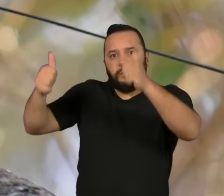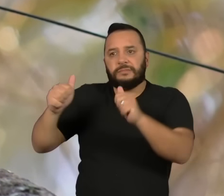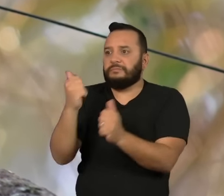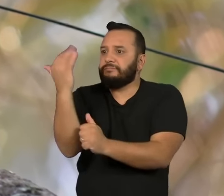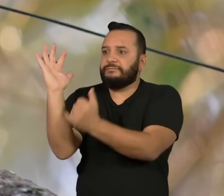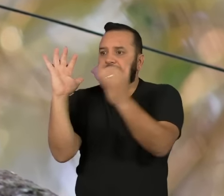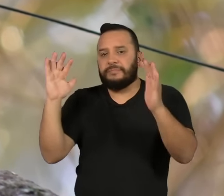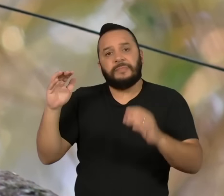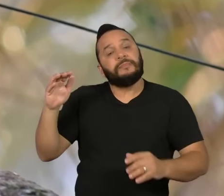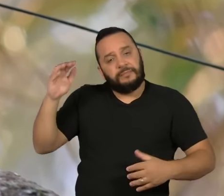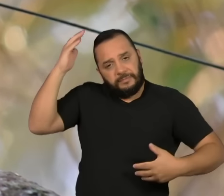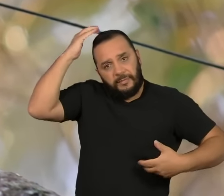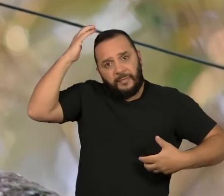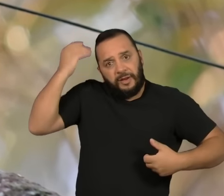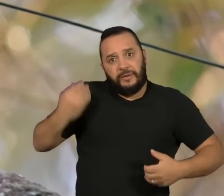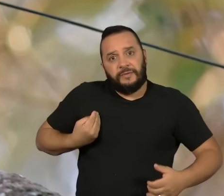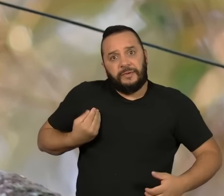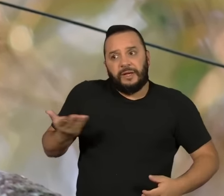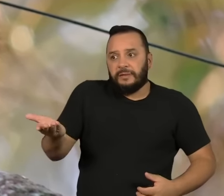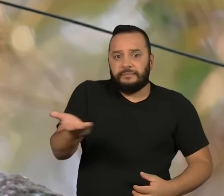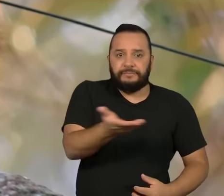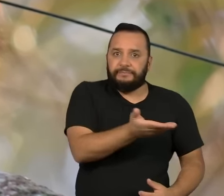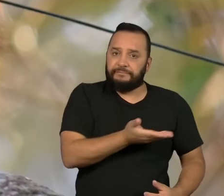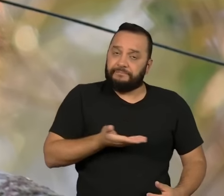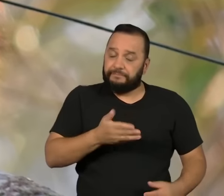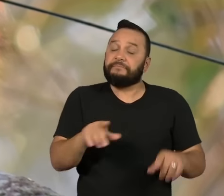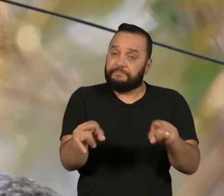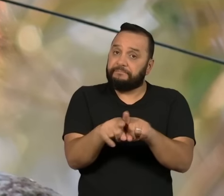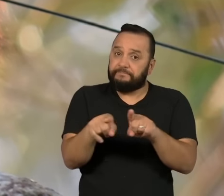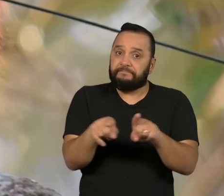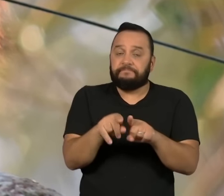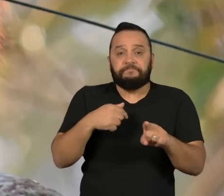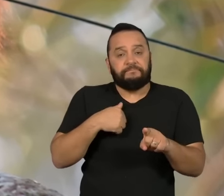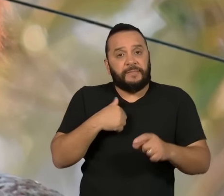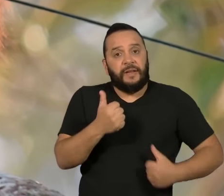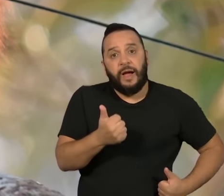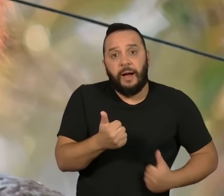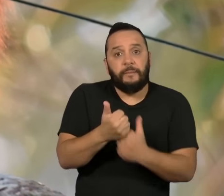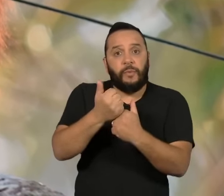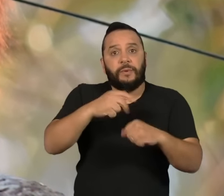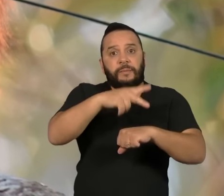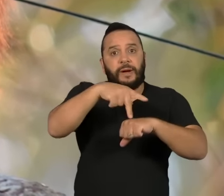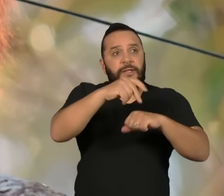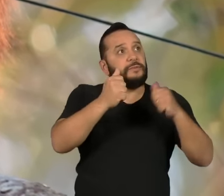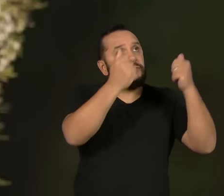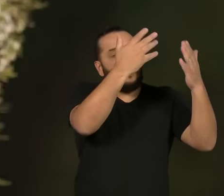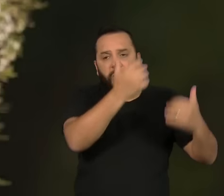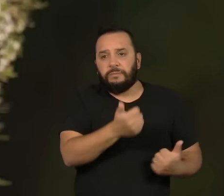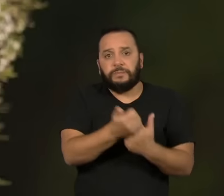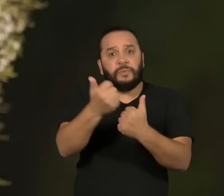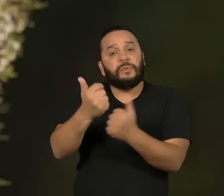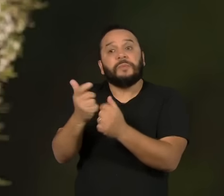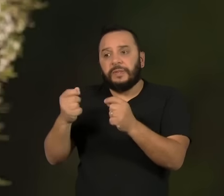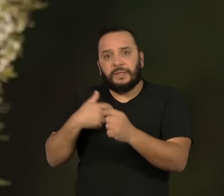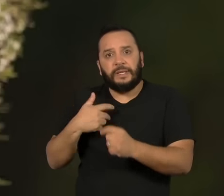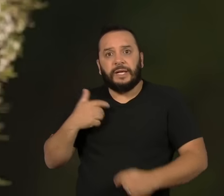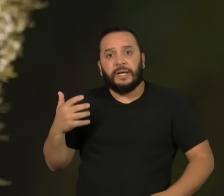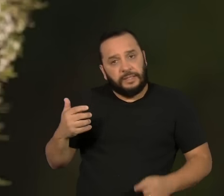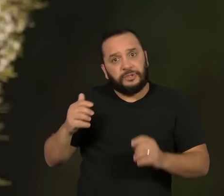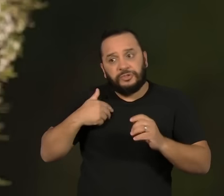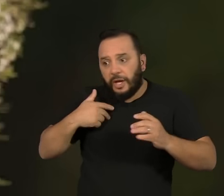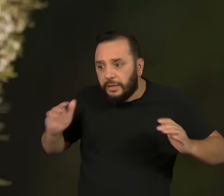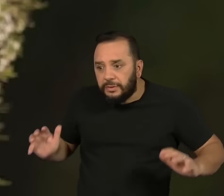O programa do Instituto de Pesquisas Ecológicas conquistou apoio internacional para salvar o mico-leão